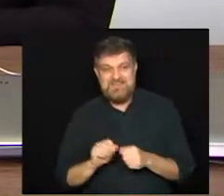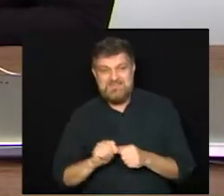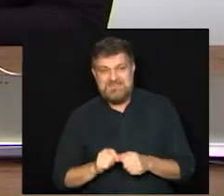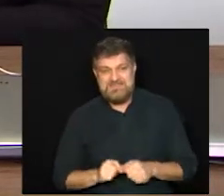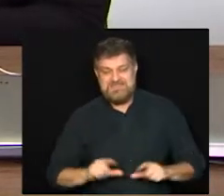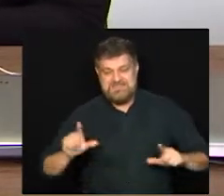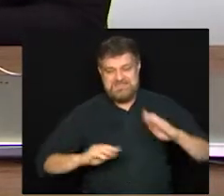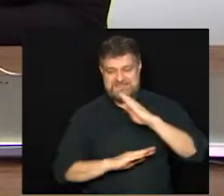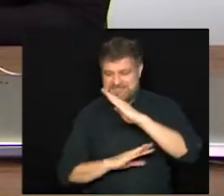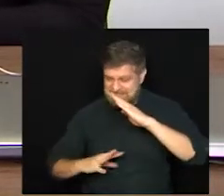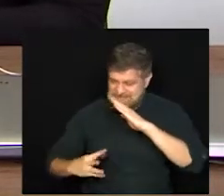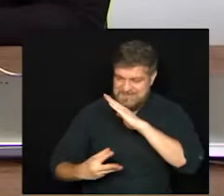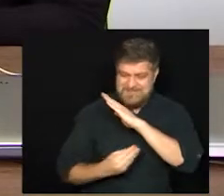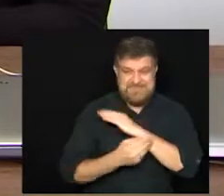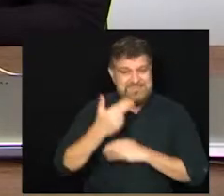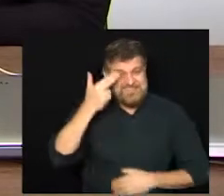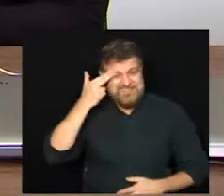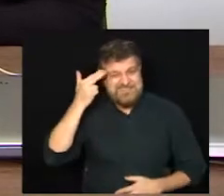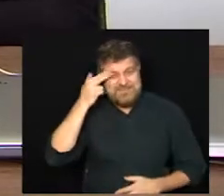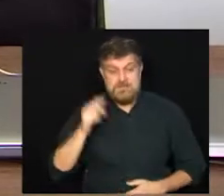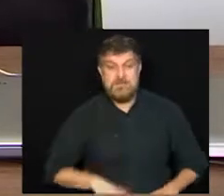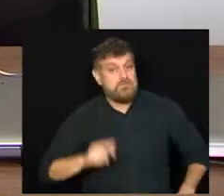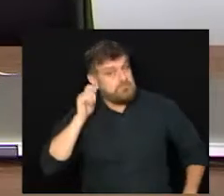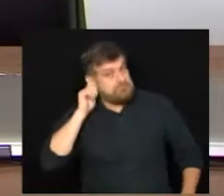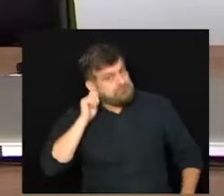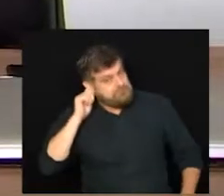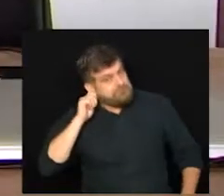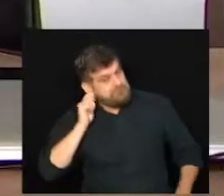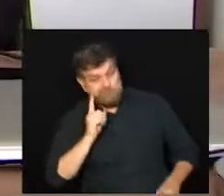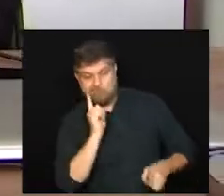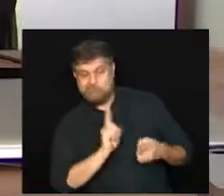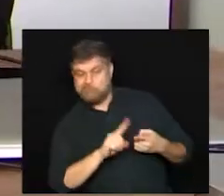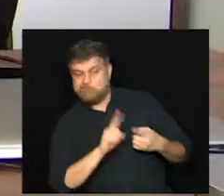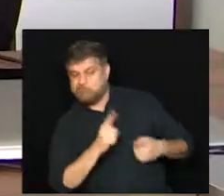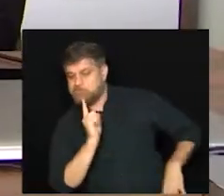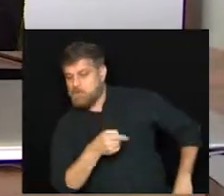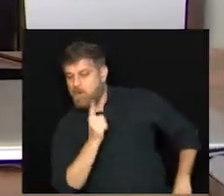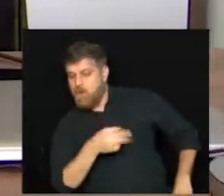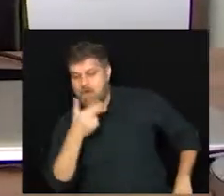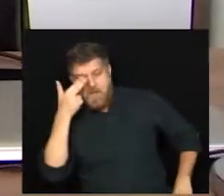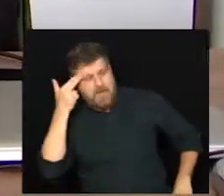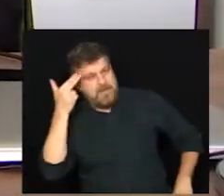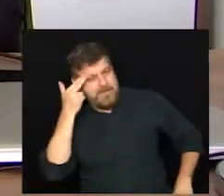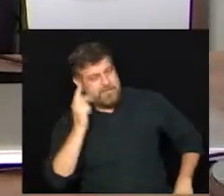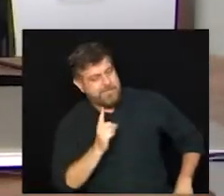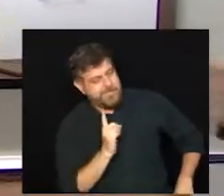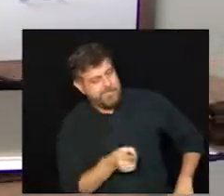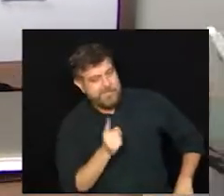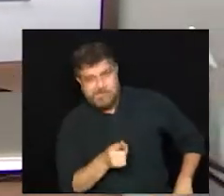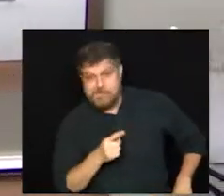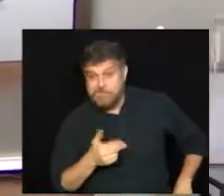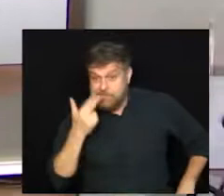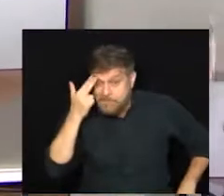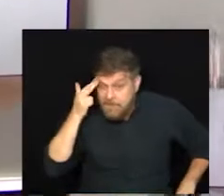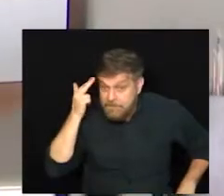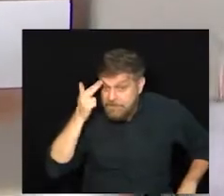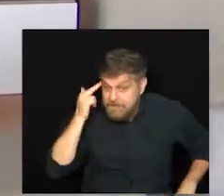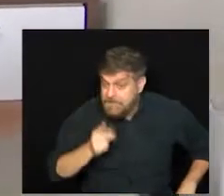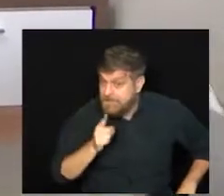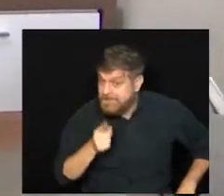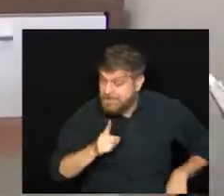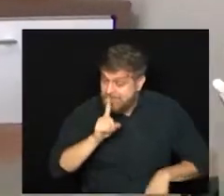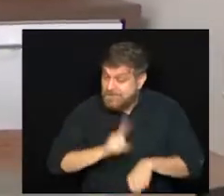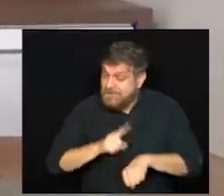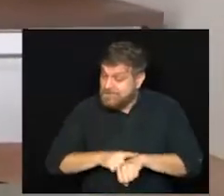Gabriel Castro e vai puxar a orelha dele, né? Que ainda não fez a declaração. Vai lá, Marcela. Gabriel, tá